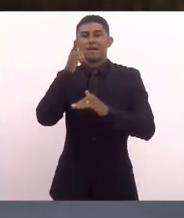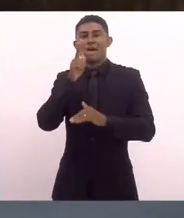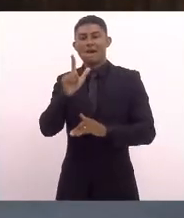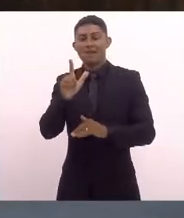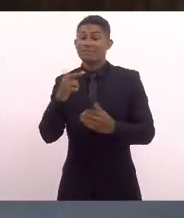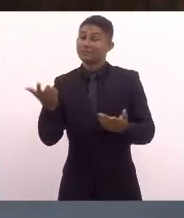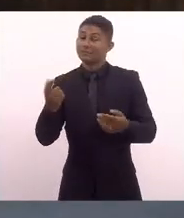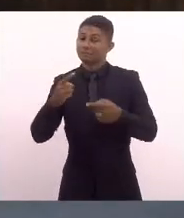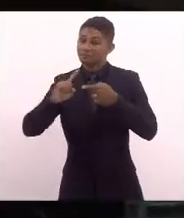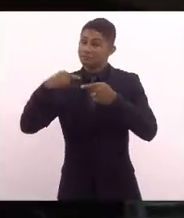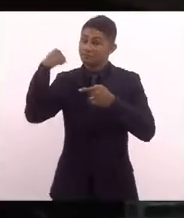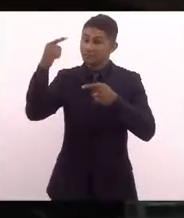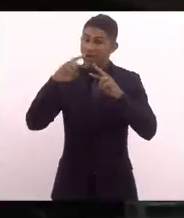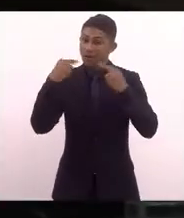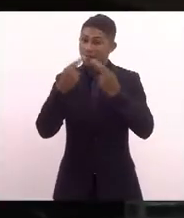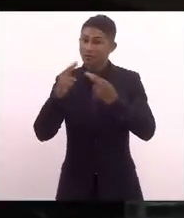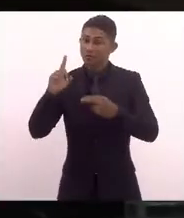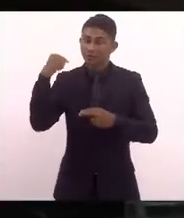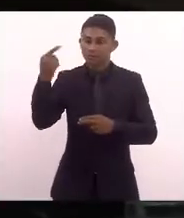próxima comemoração.